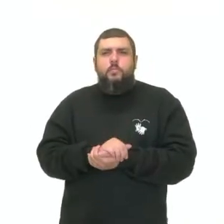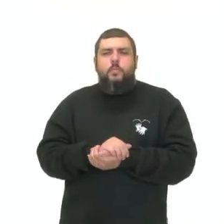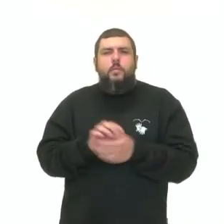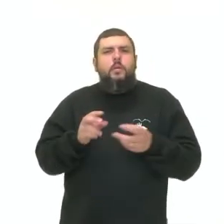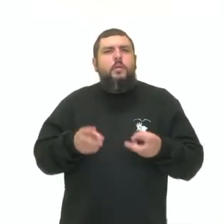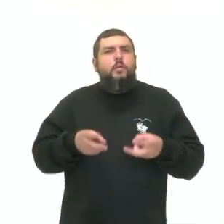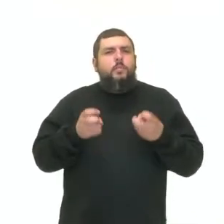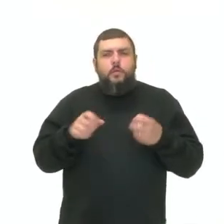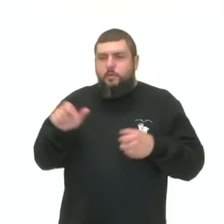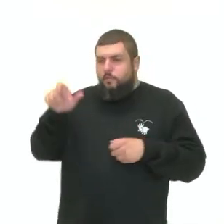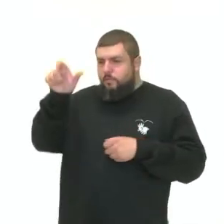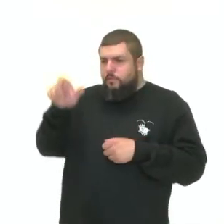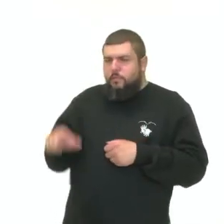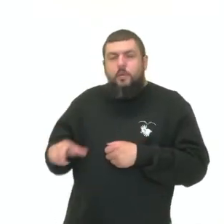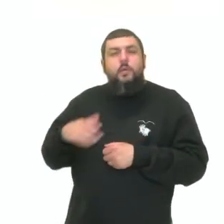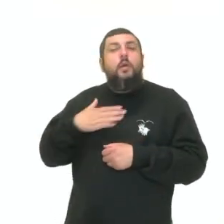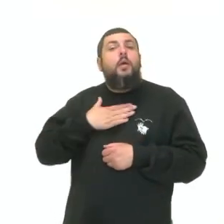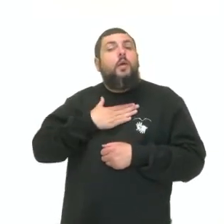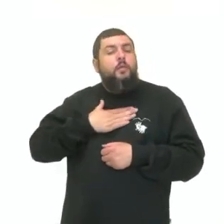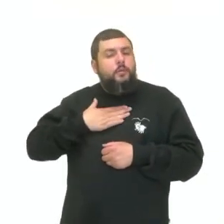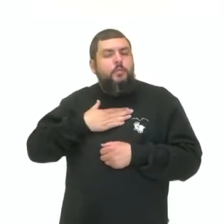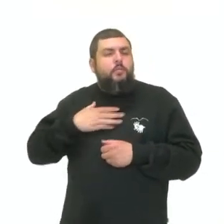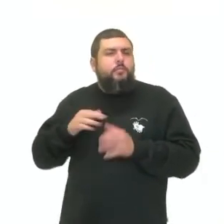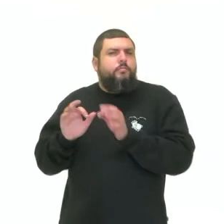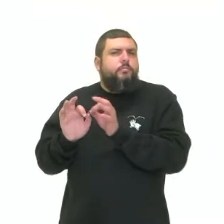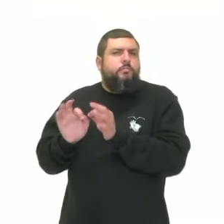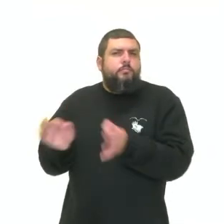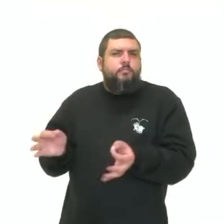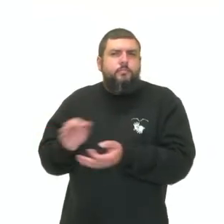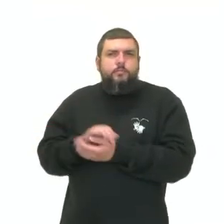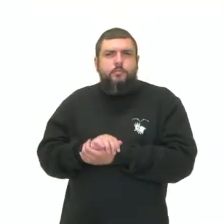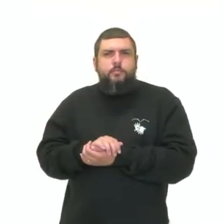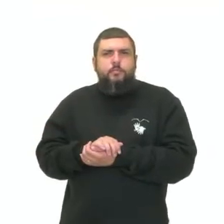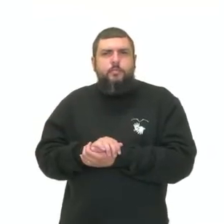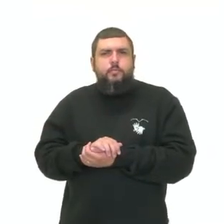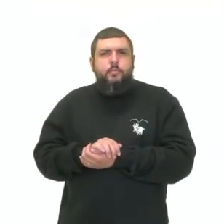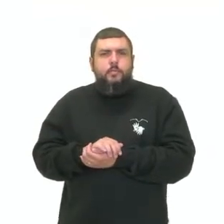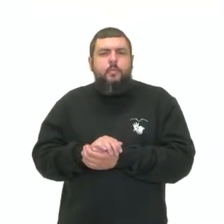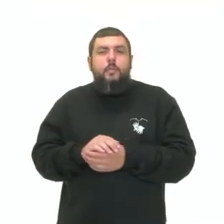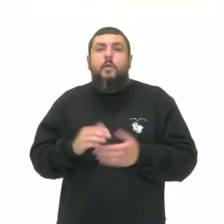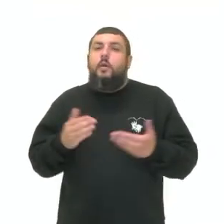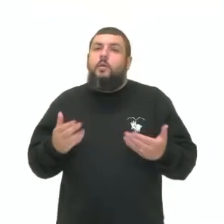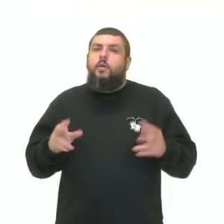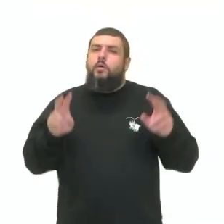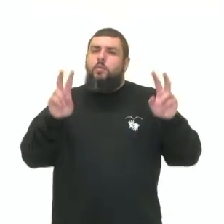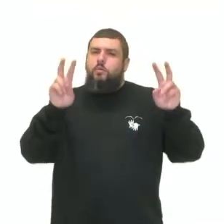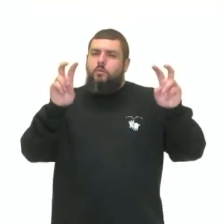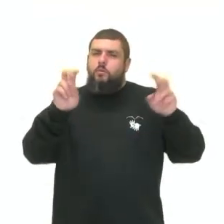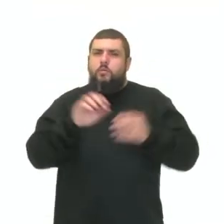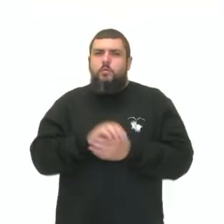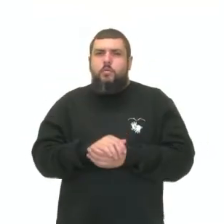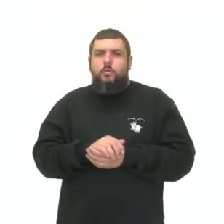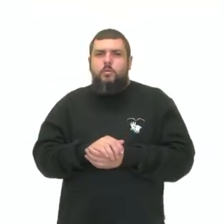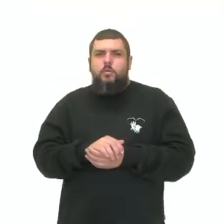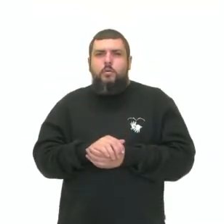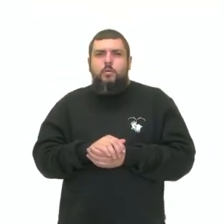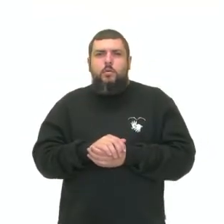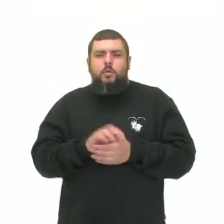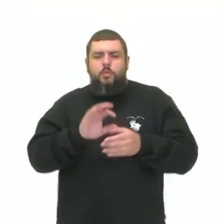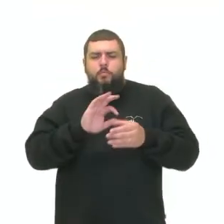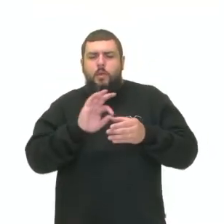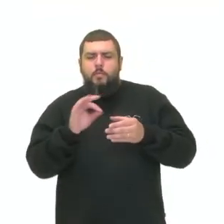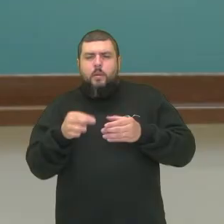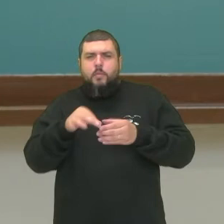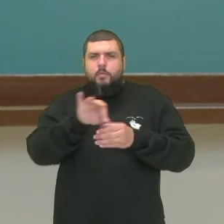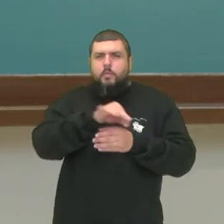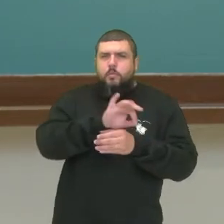quê? De coisas simples, não é mesmo? Por isso o título do conto é Sem Enfeite Nenhum. O que você